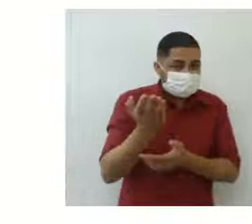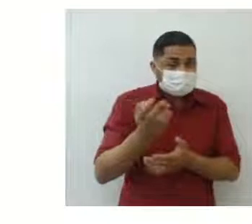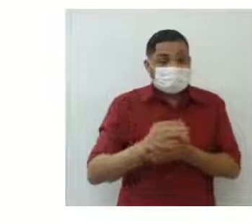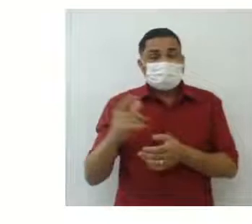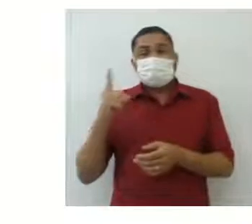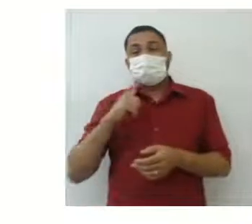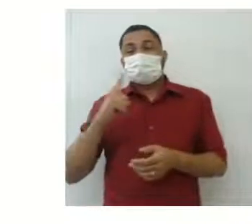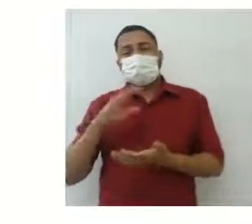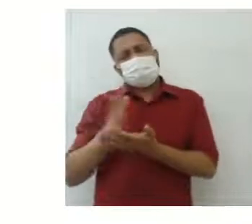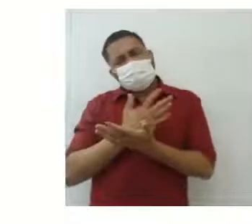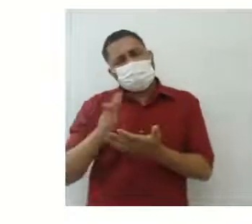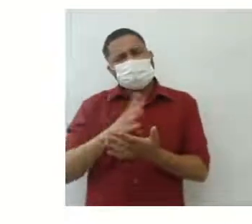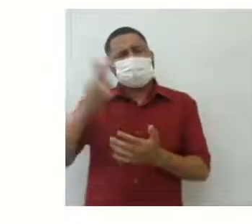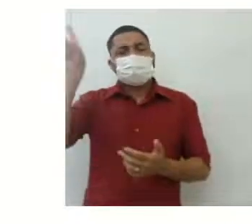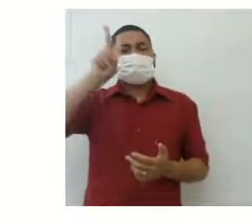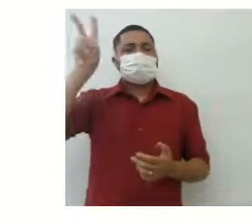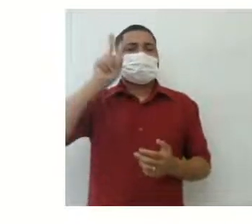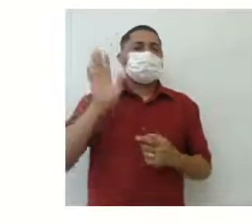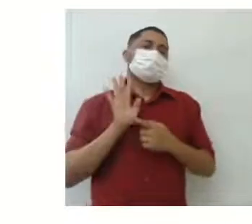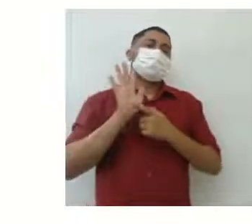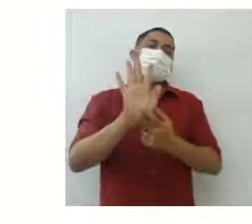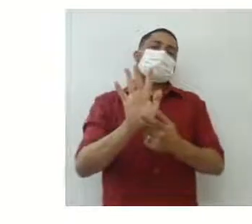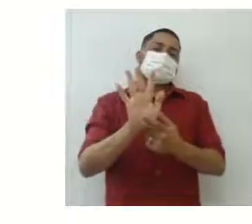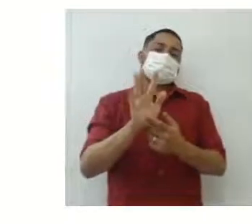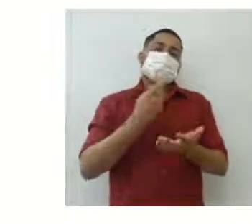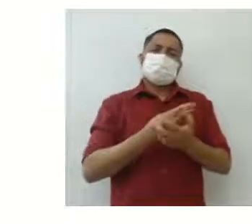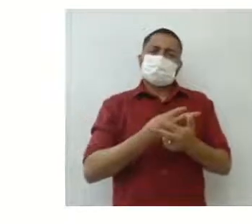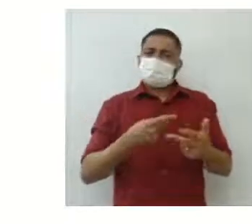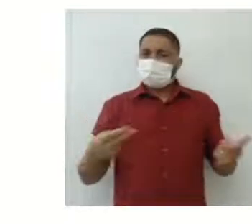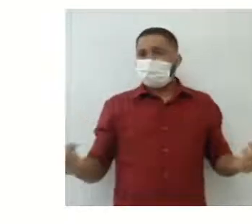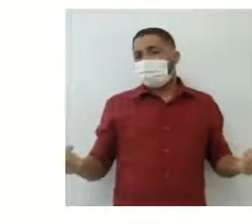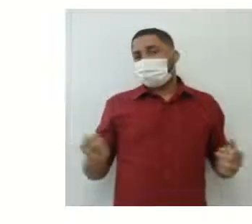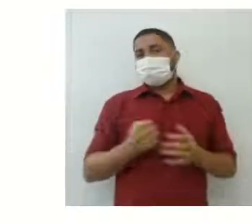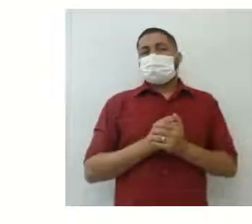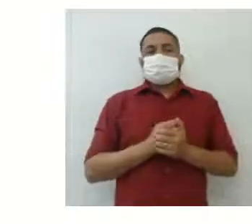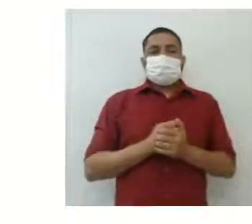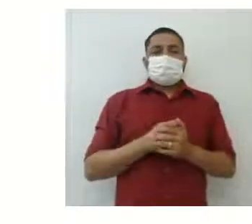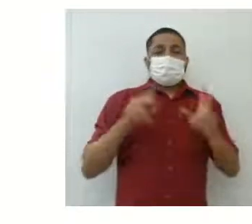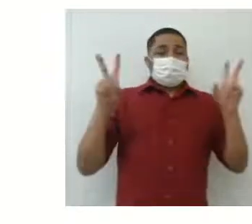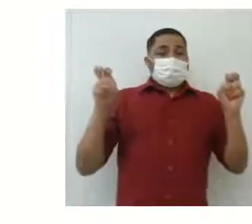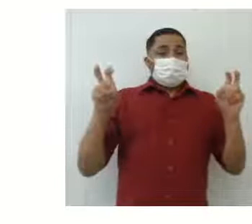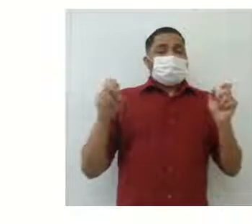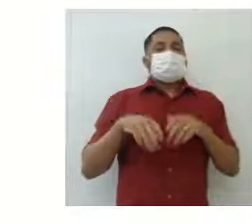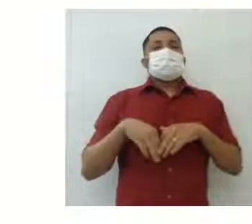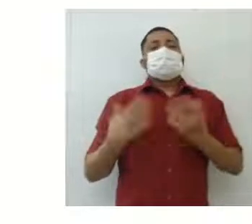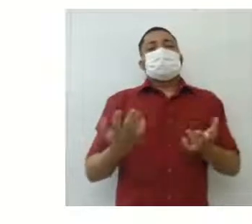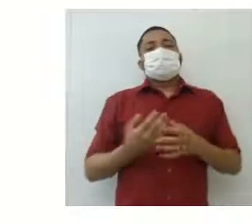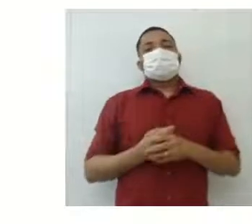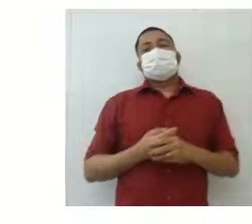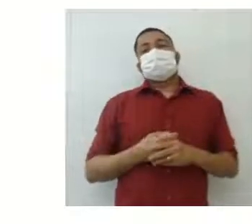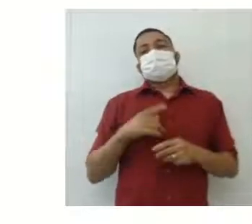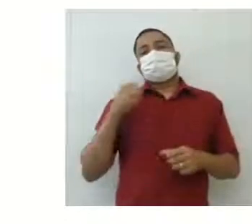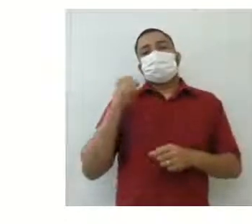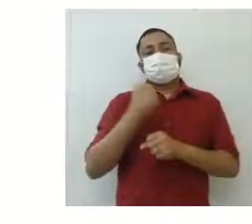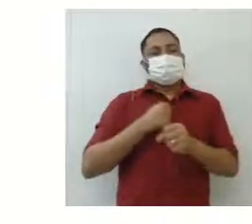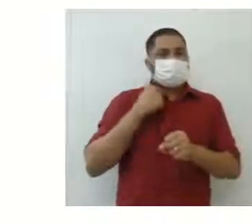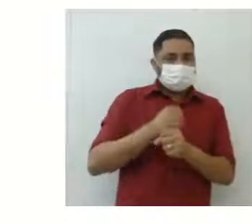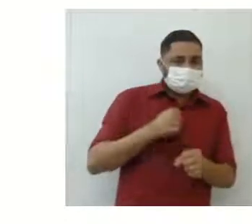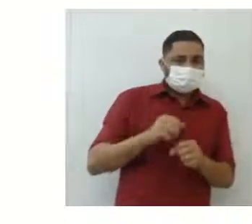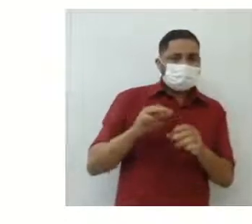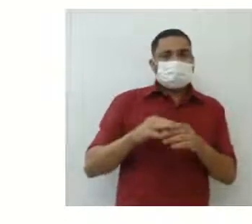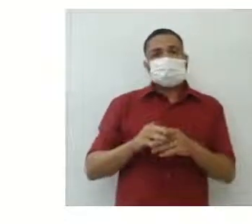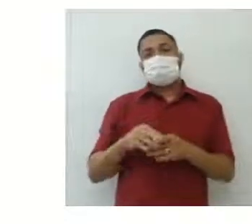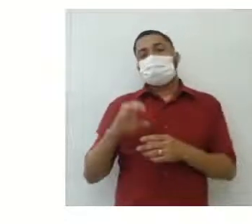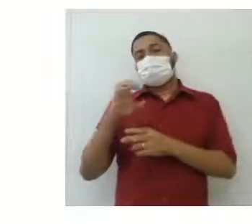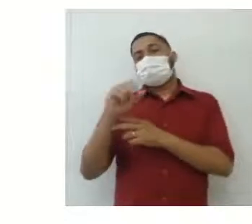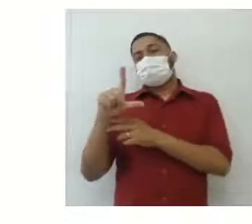alguns historiadores apontam várias causas, né? Para se empregar o quê? A mão de obra escrava nas